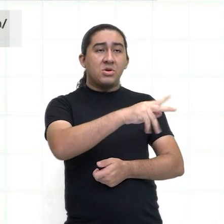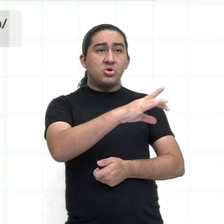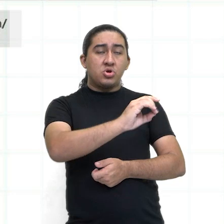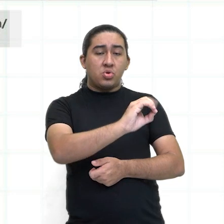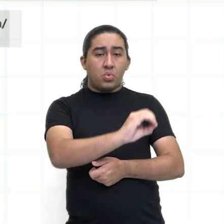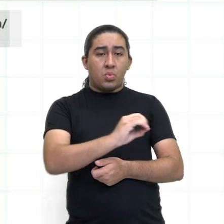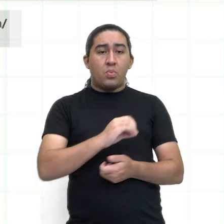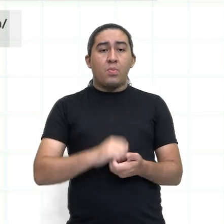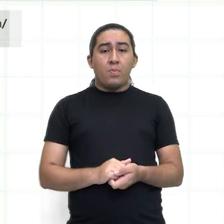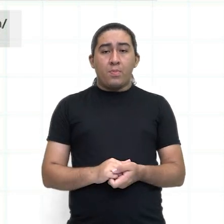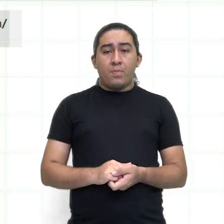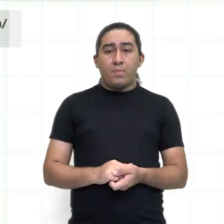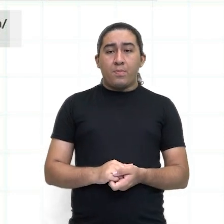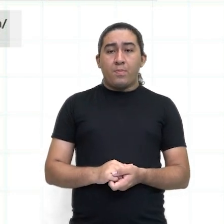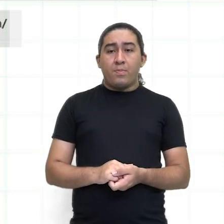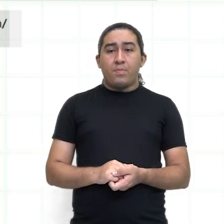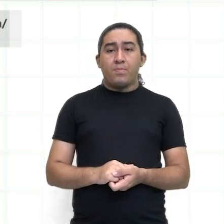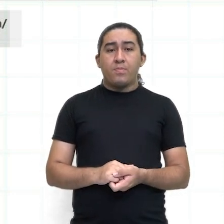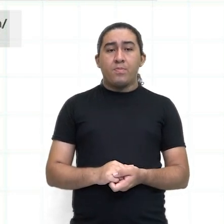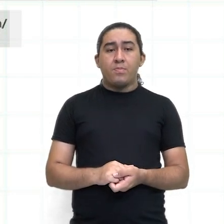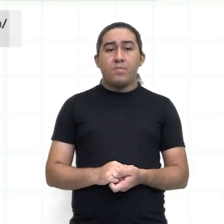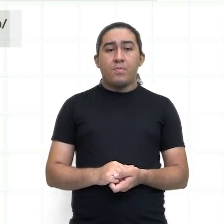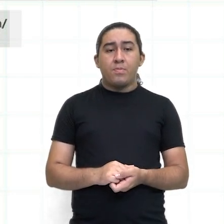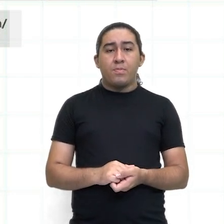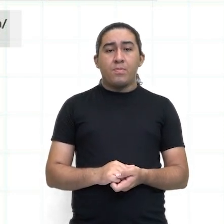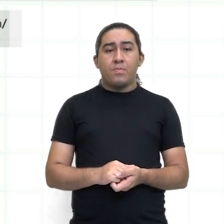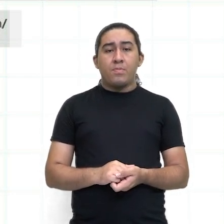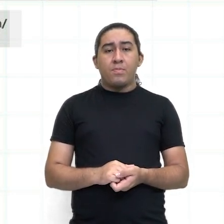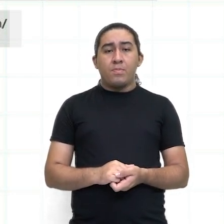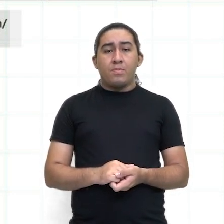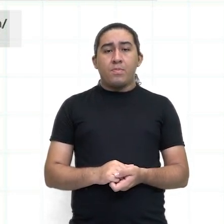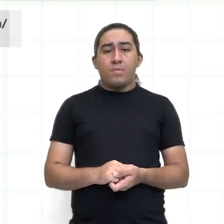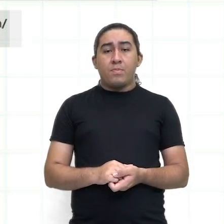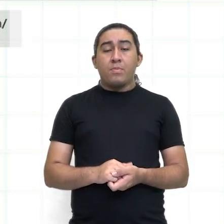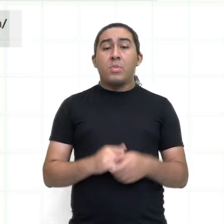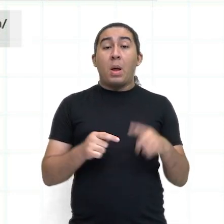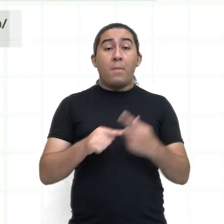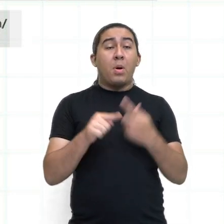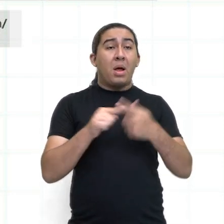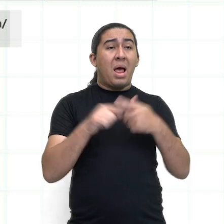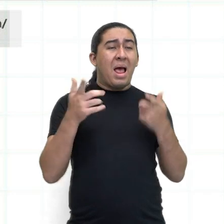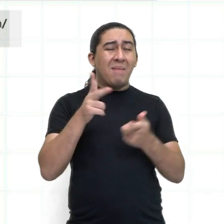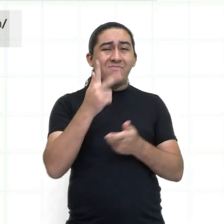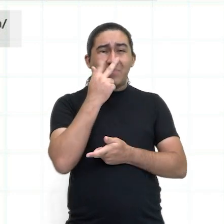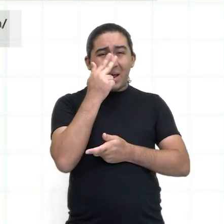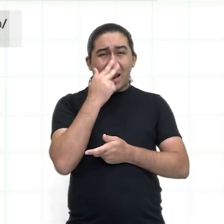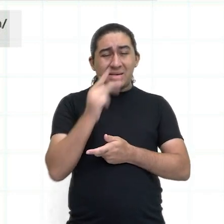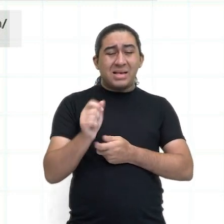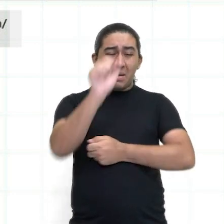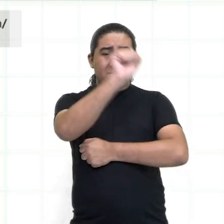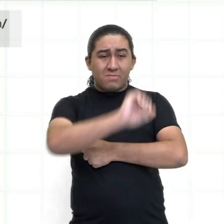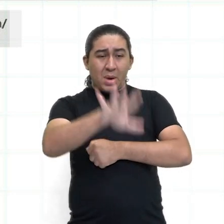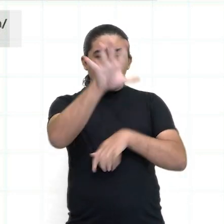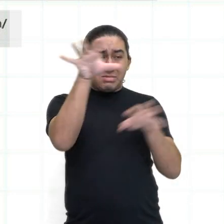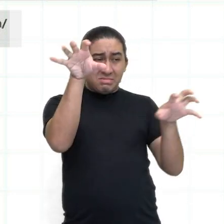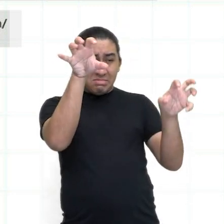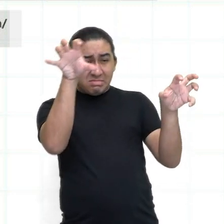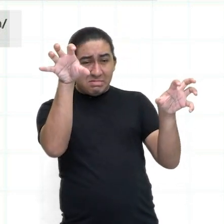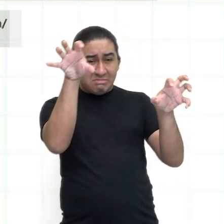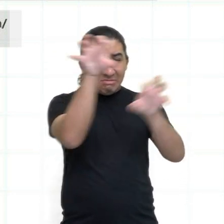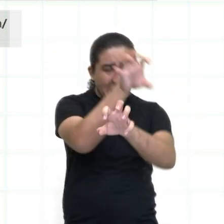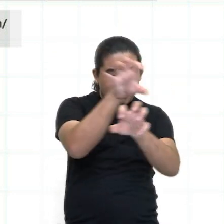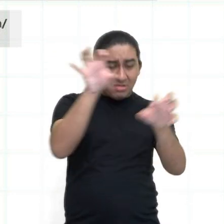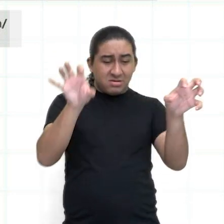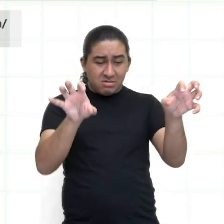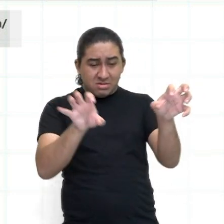porque ele vai fragmentar tanto as imagens que ninguém vai mais conseguir reconhecer que